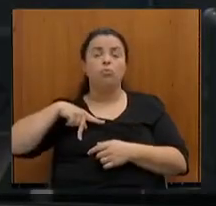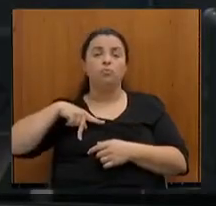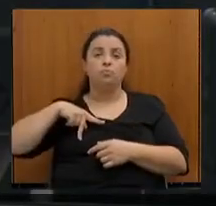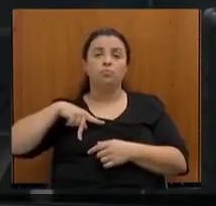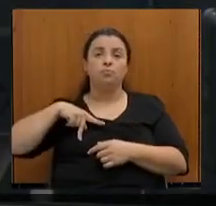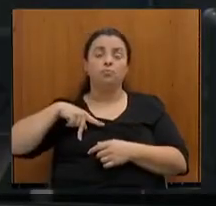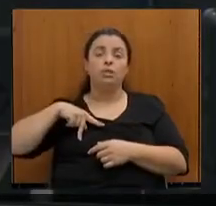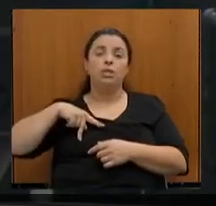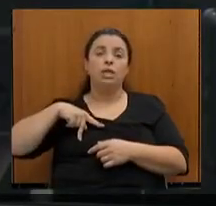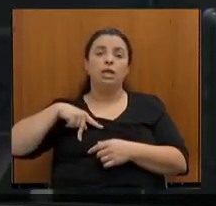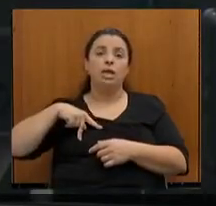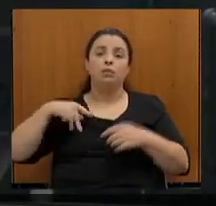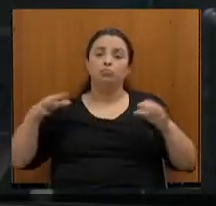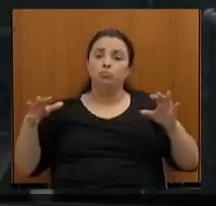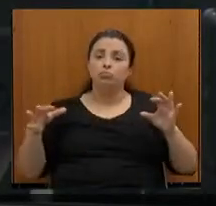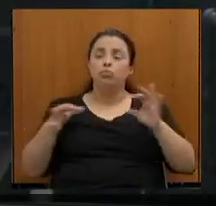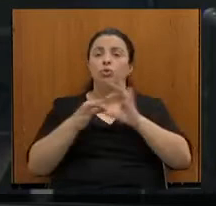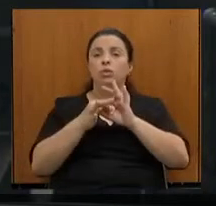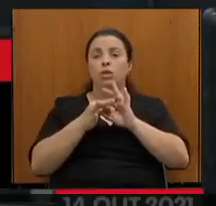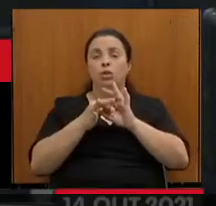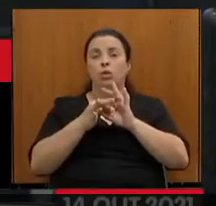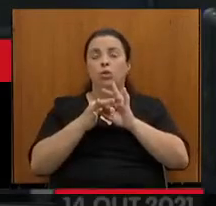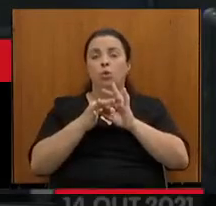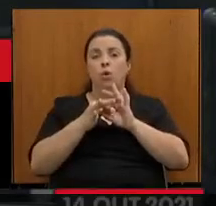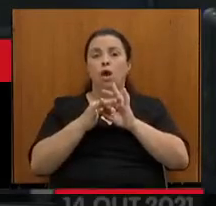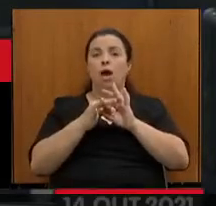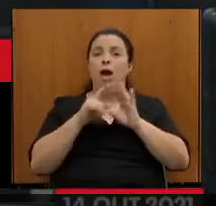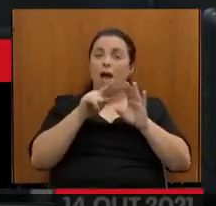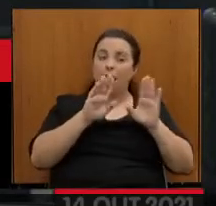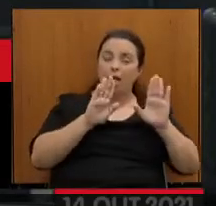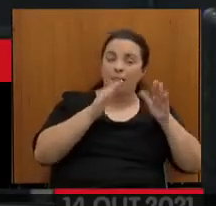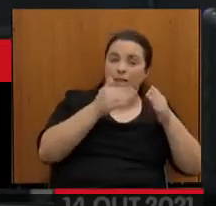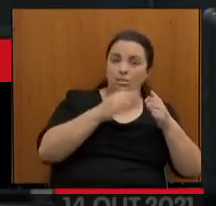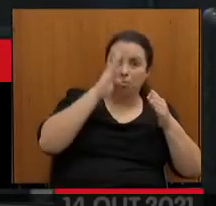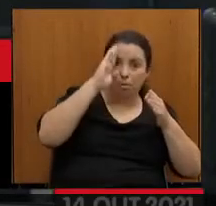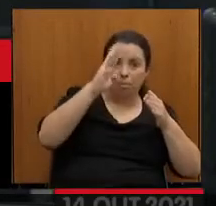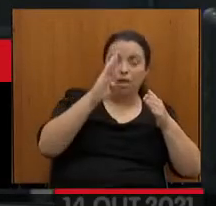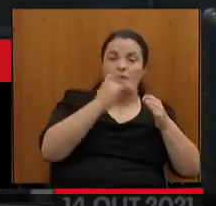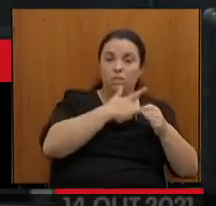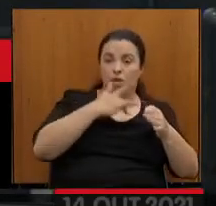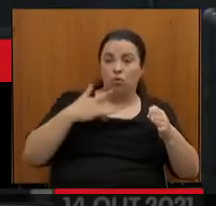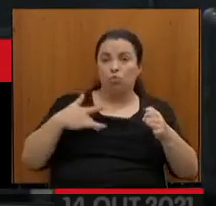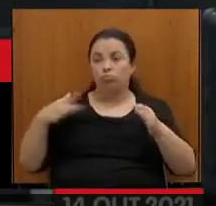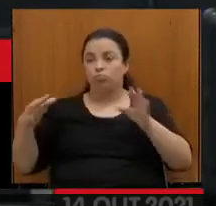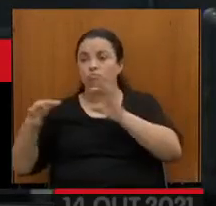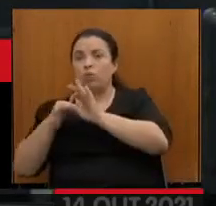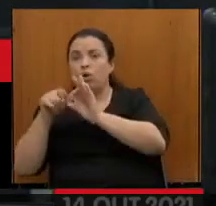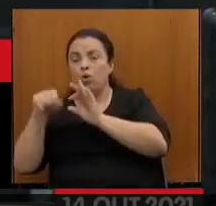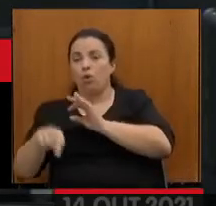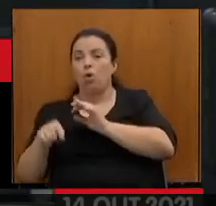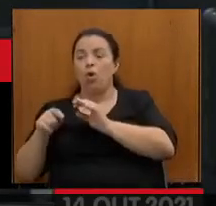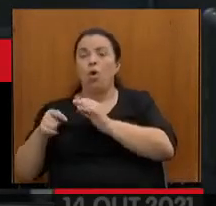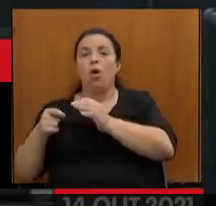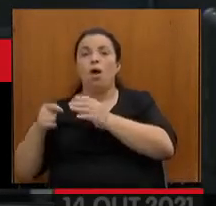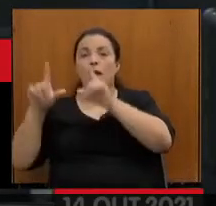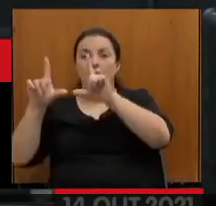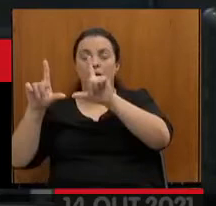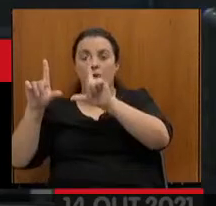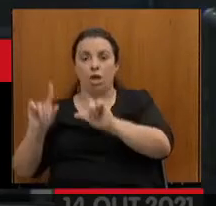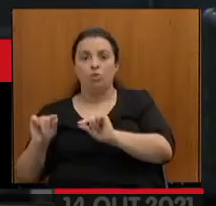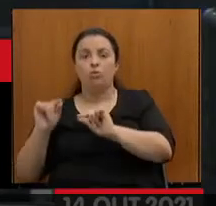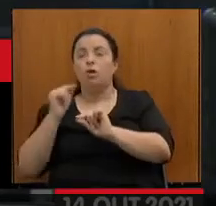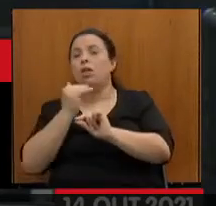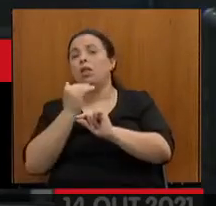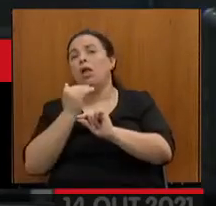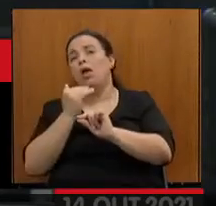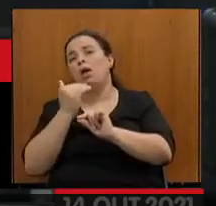essa atuação na atenção primária à saúde com o enfrentamento da mortalidade materna e infantil,